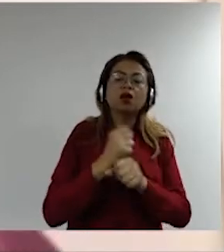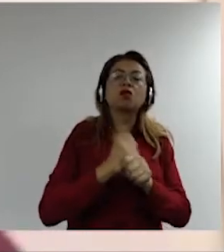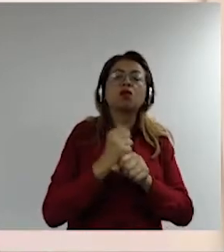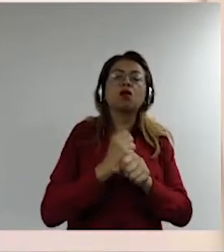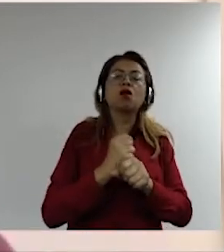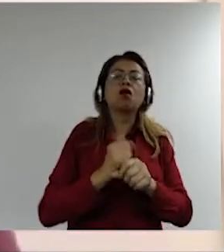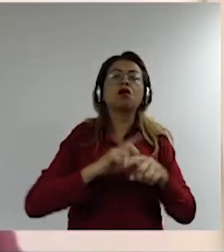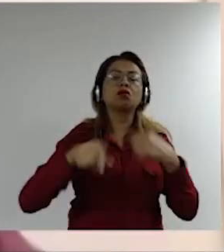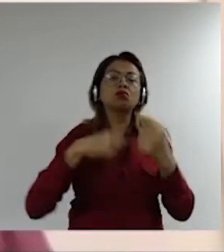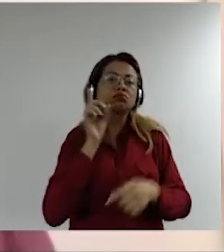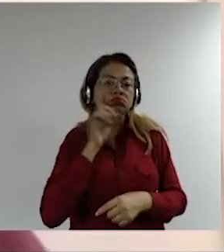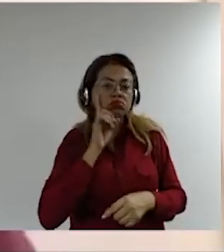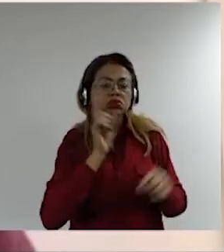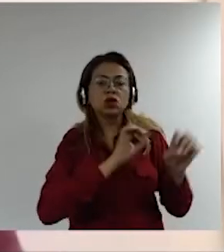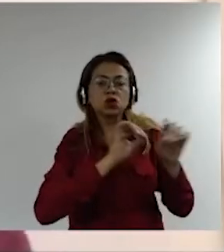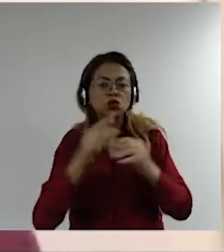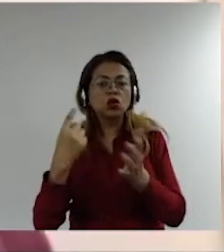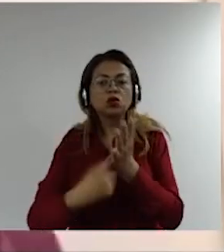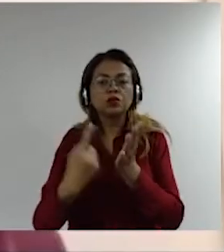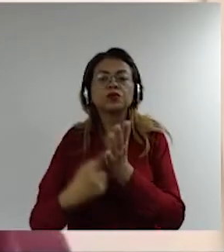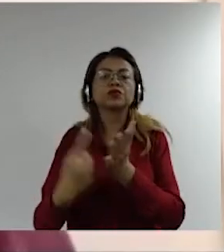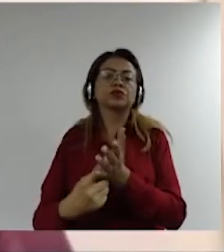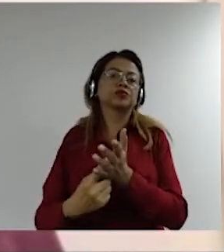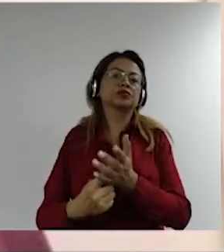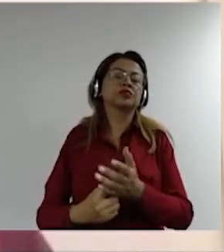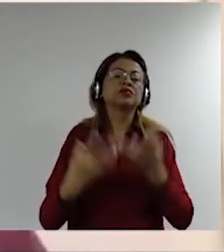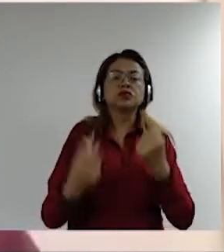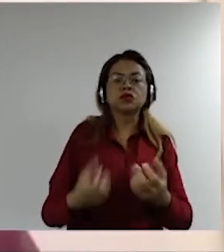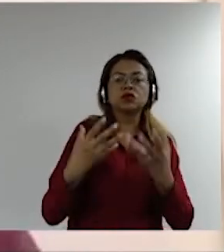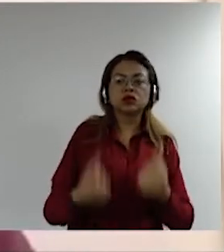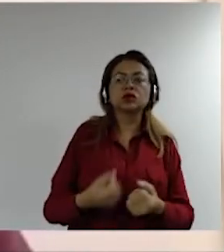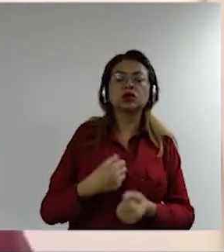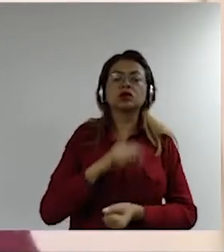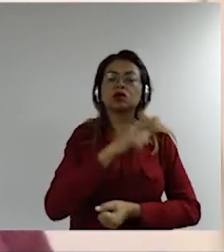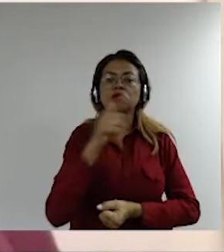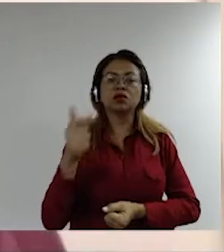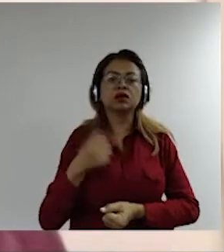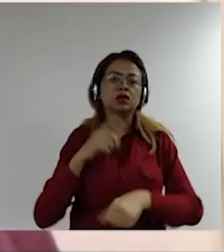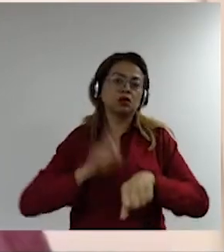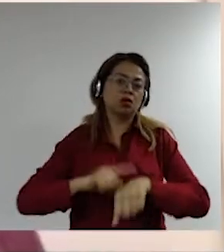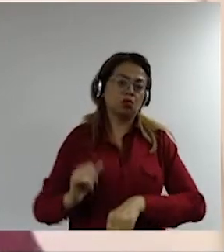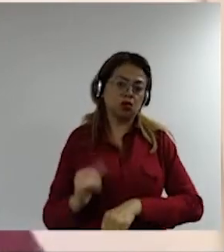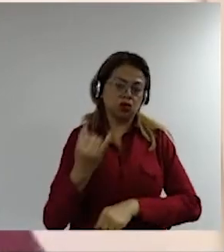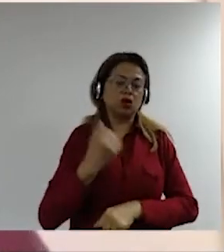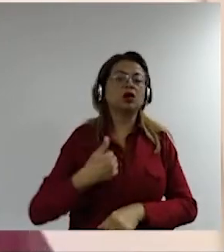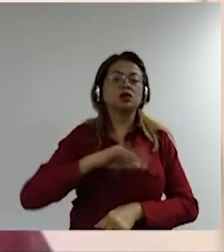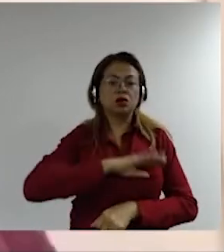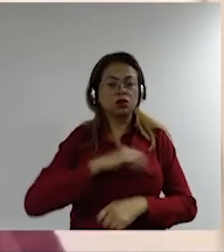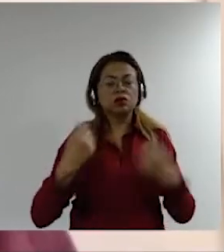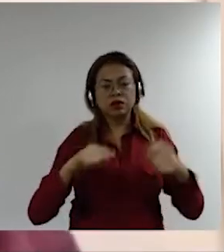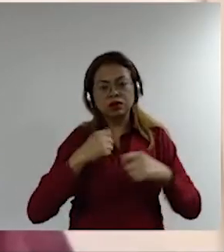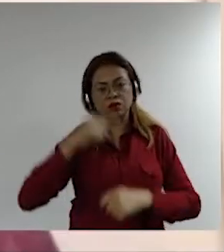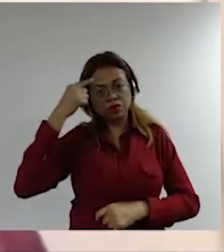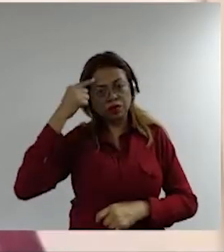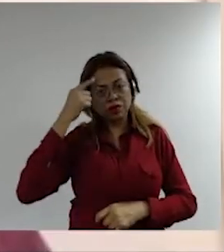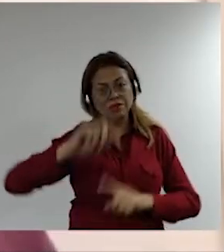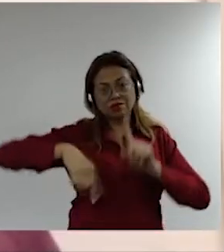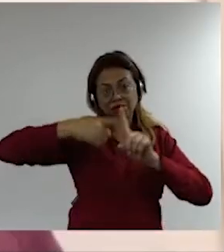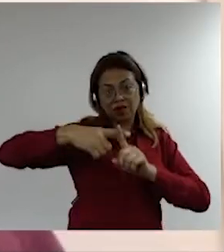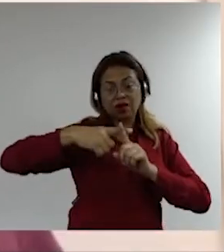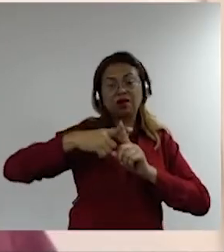vamos cumprir todos os dias, vamos cumprir todas as aulas. Não vamos, não vai ter essa oportunidade. Então, nós temos que pensar mais nas